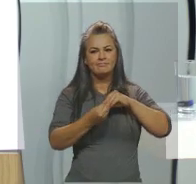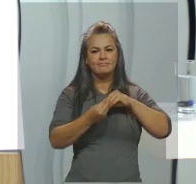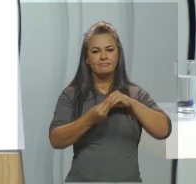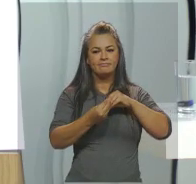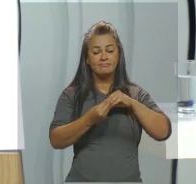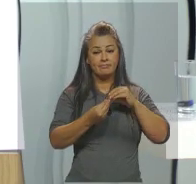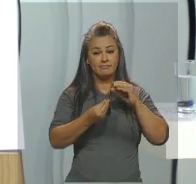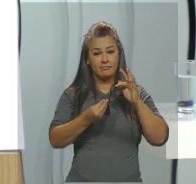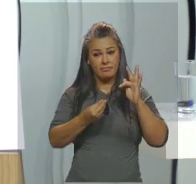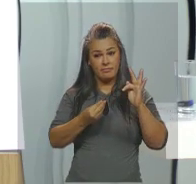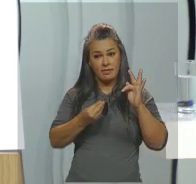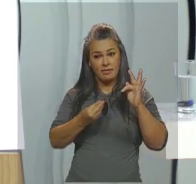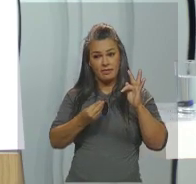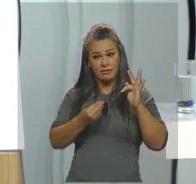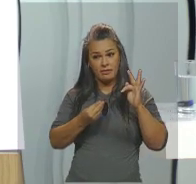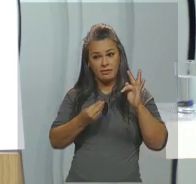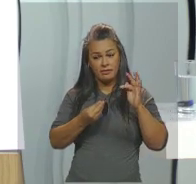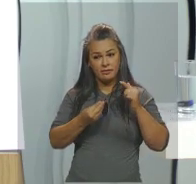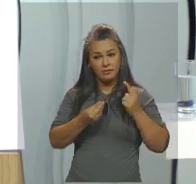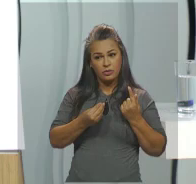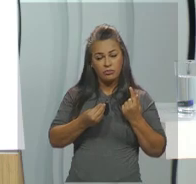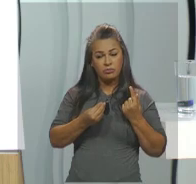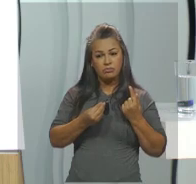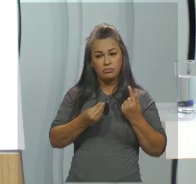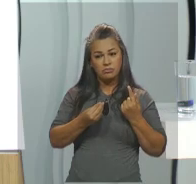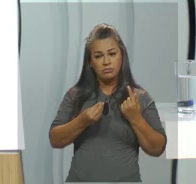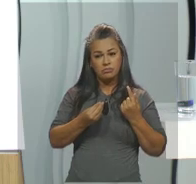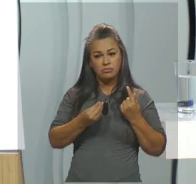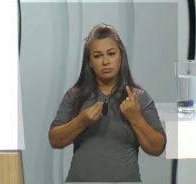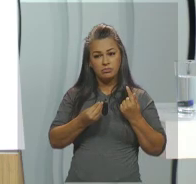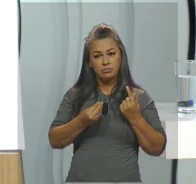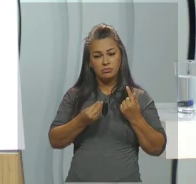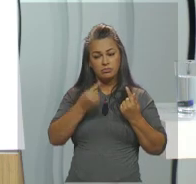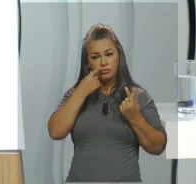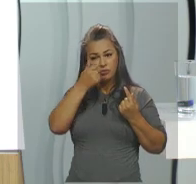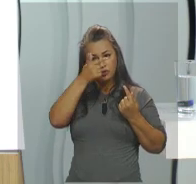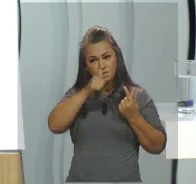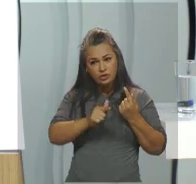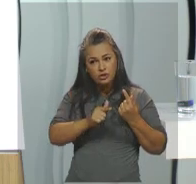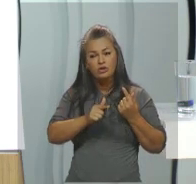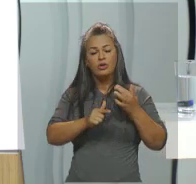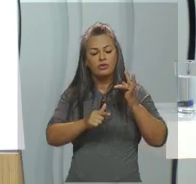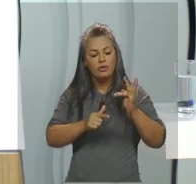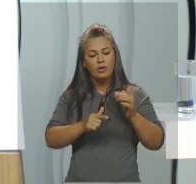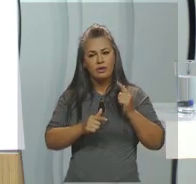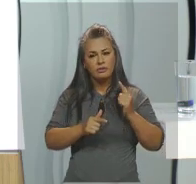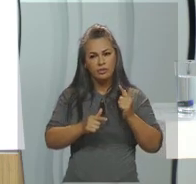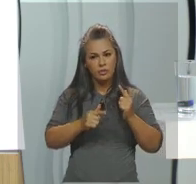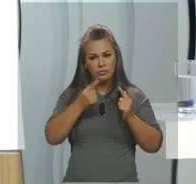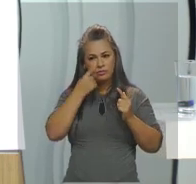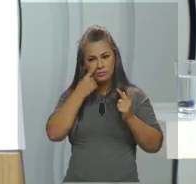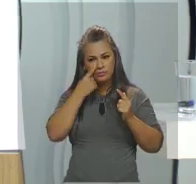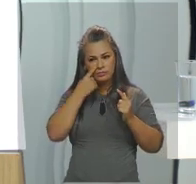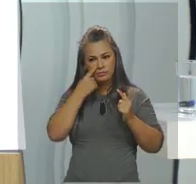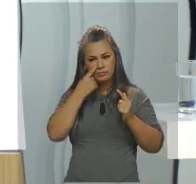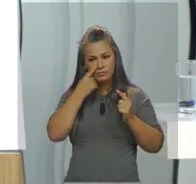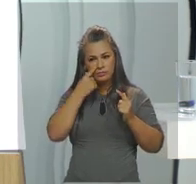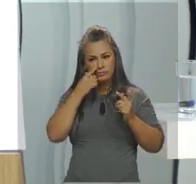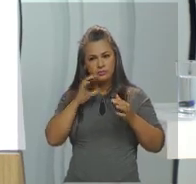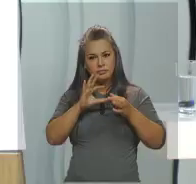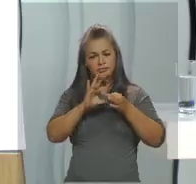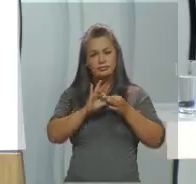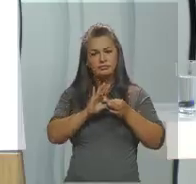F1 com ele mesmo. Então, Azão, Azinho, Bzão, Bzinho, cruzando com Azão,